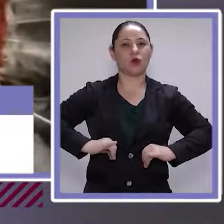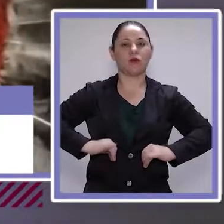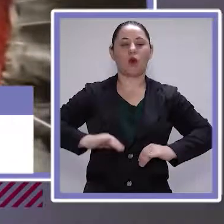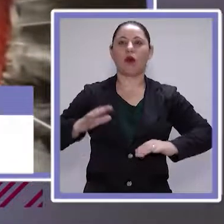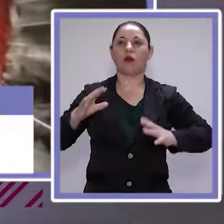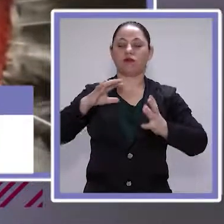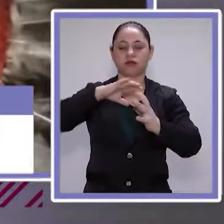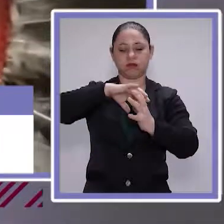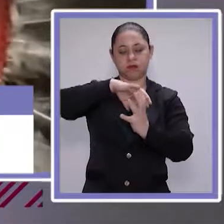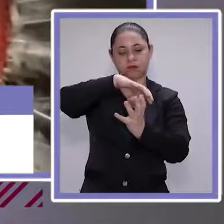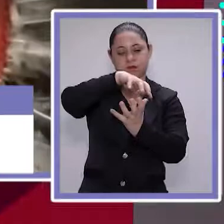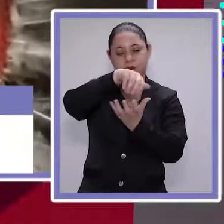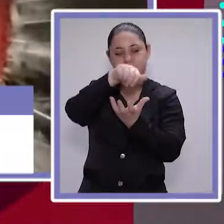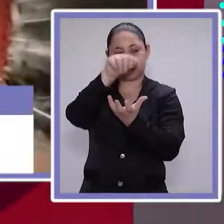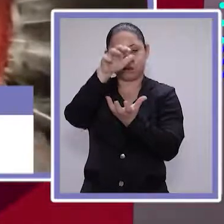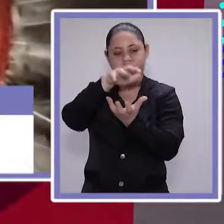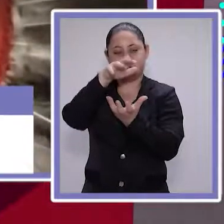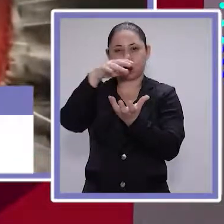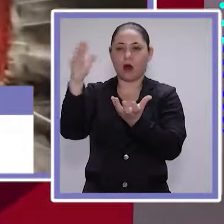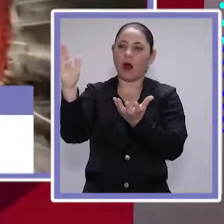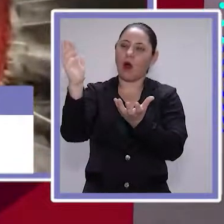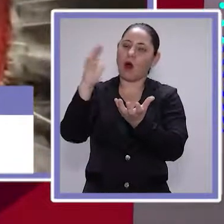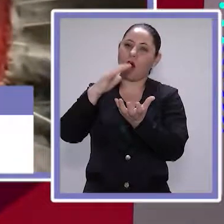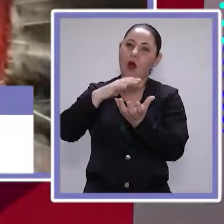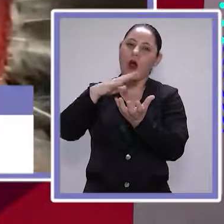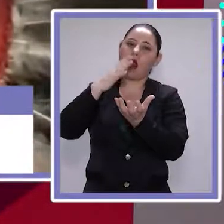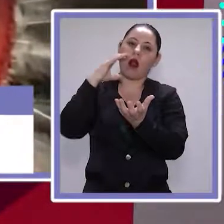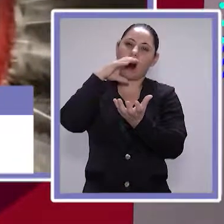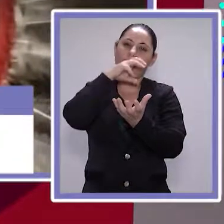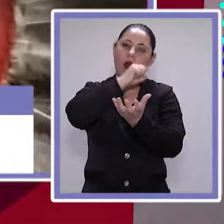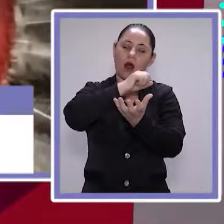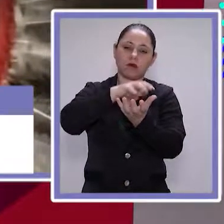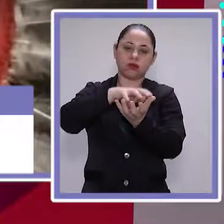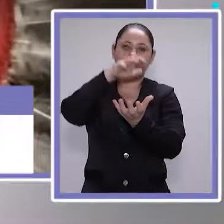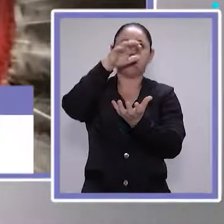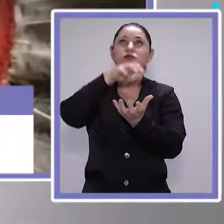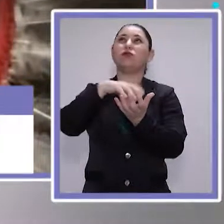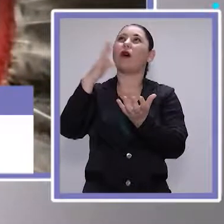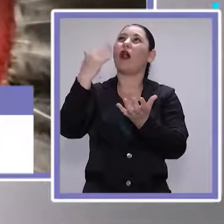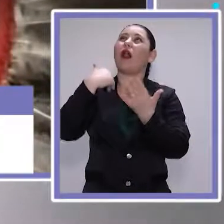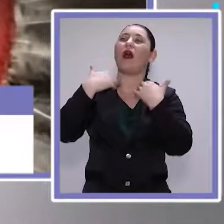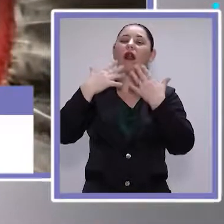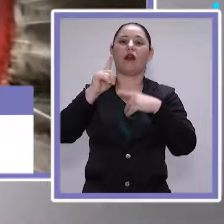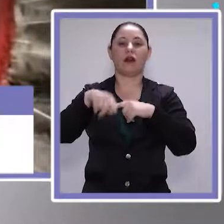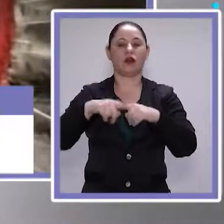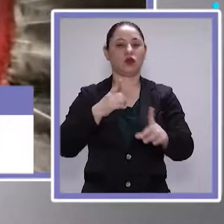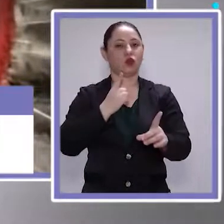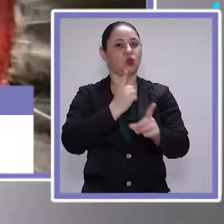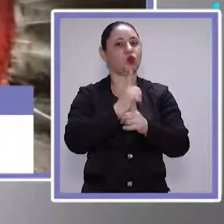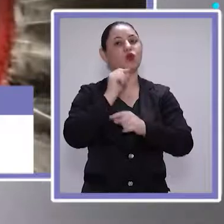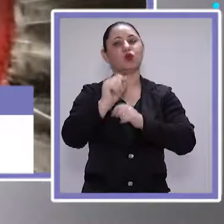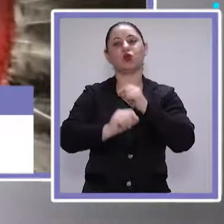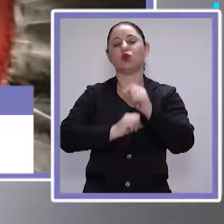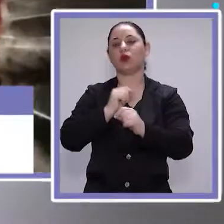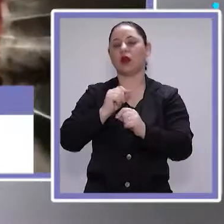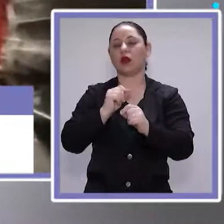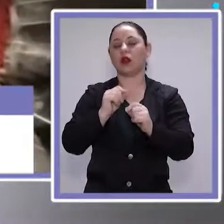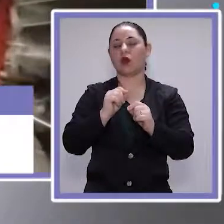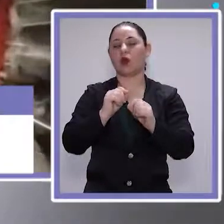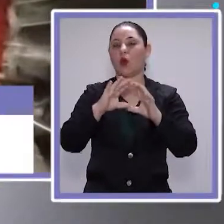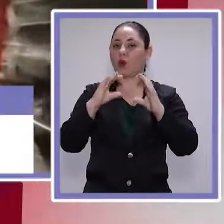forma primitiva a única maneira de levantar a economia. Sendo que outra parte do planeta já está